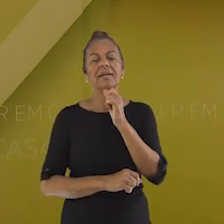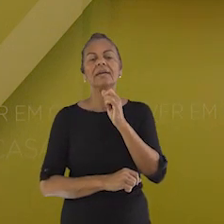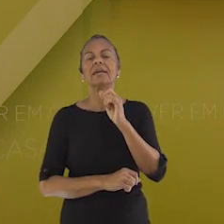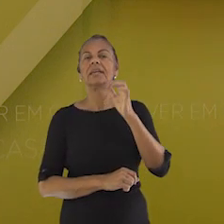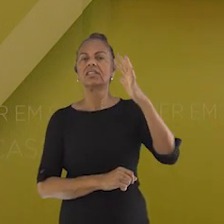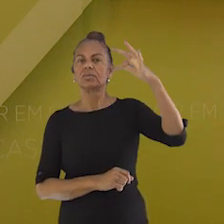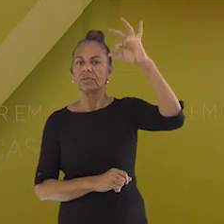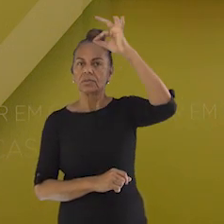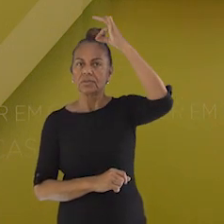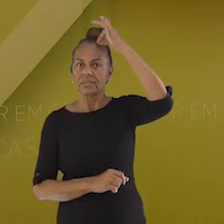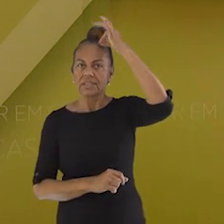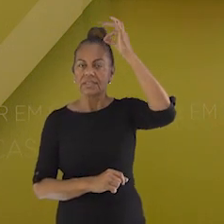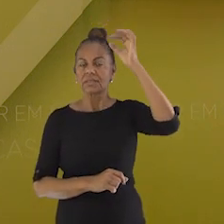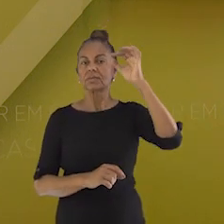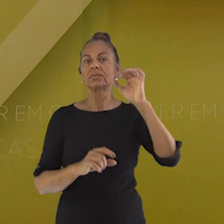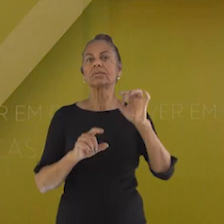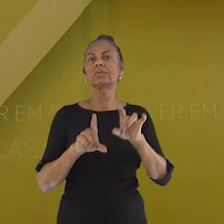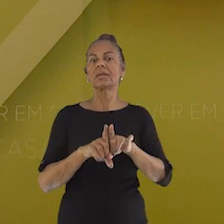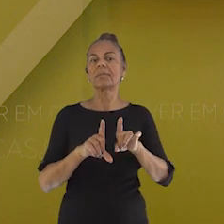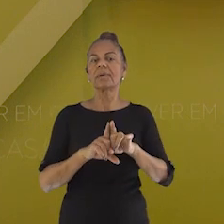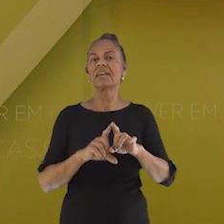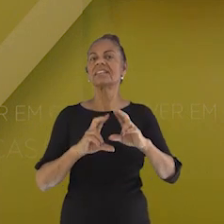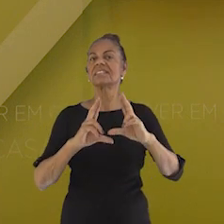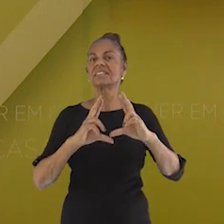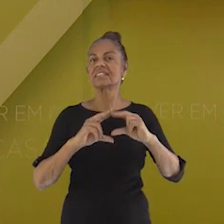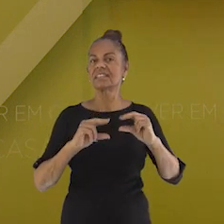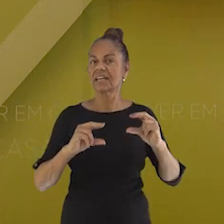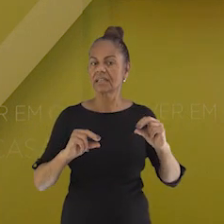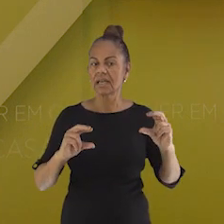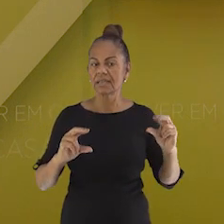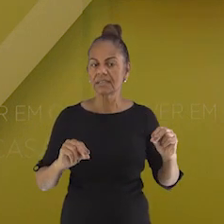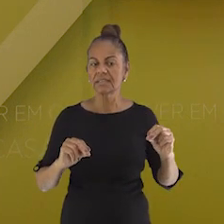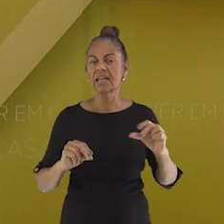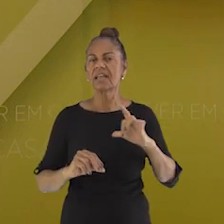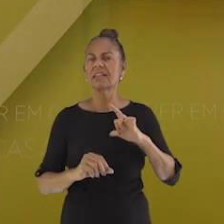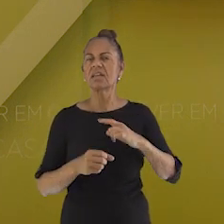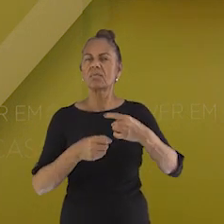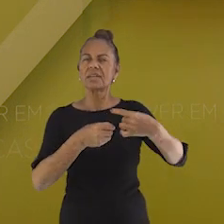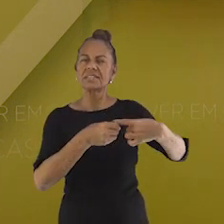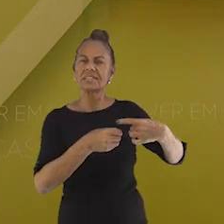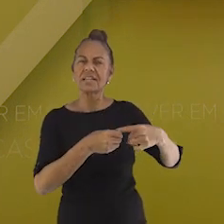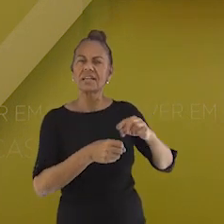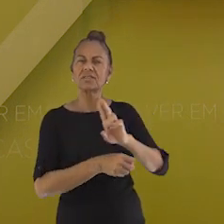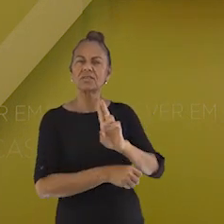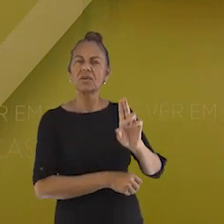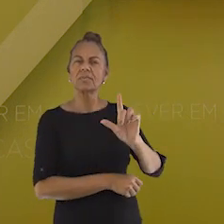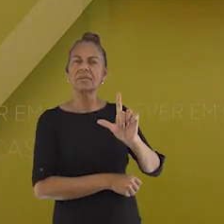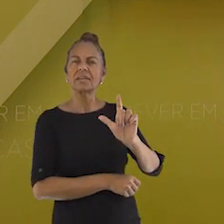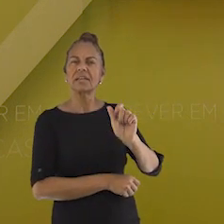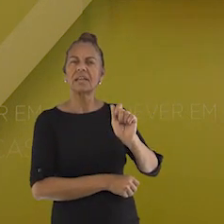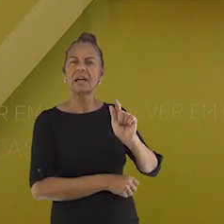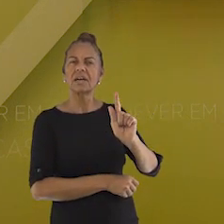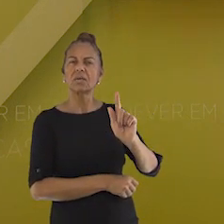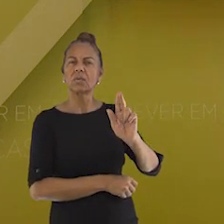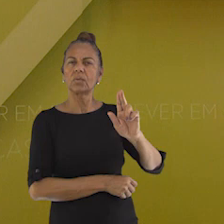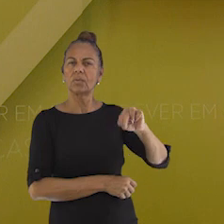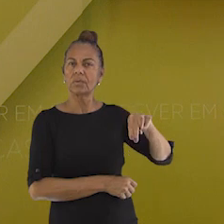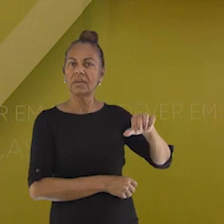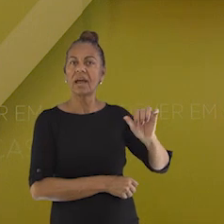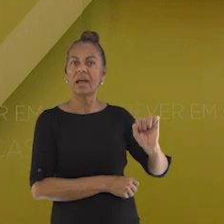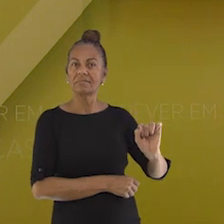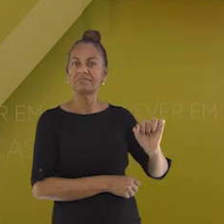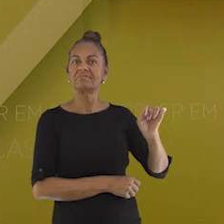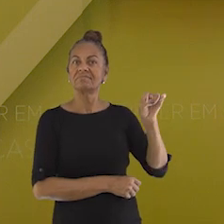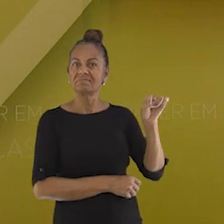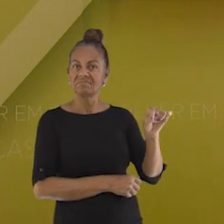aqui embaixo, em Santa Catarina, em uma cidade chamada Laguna. E olha que informação importante!